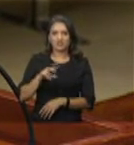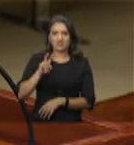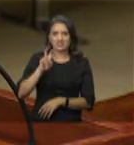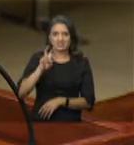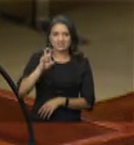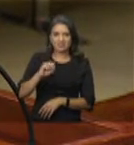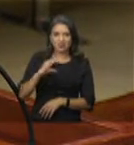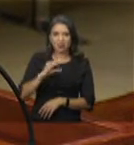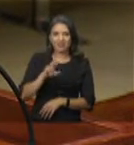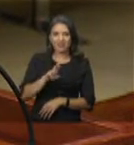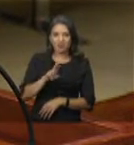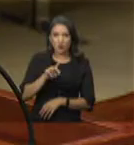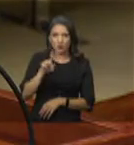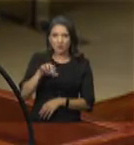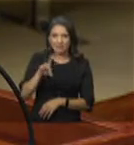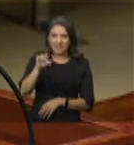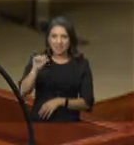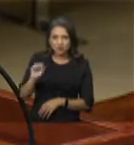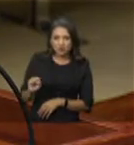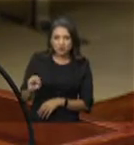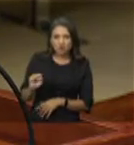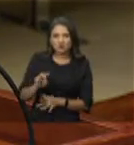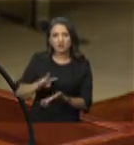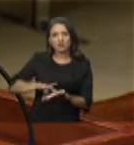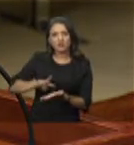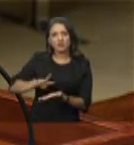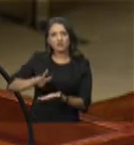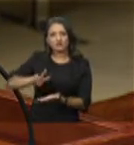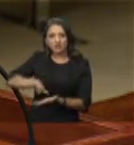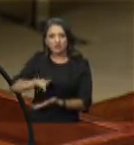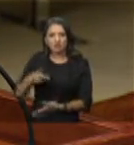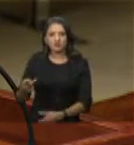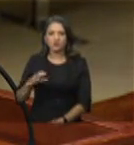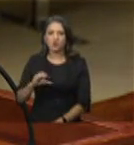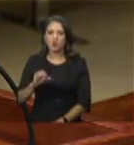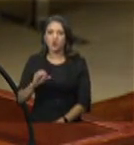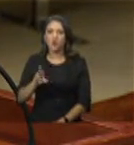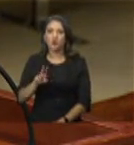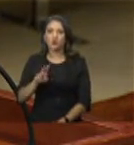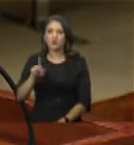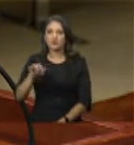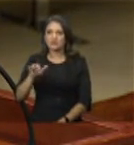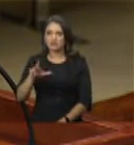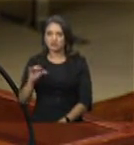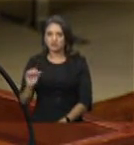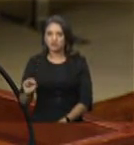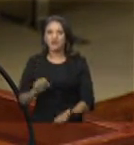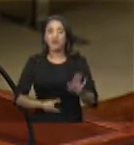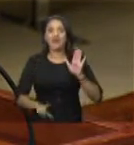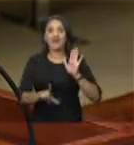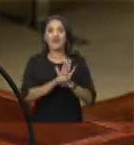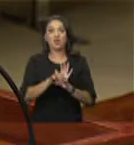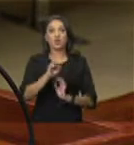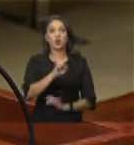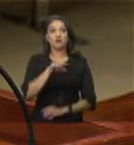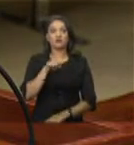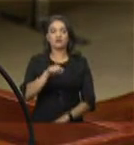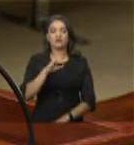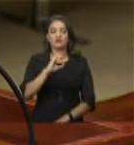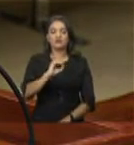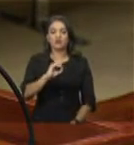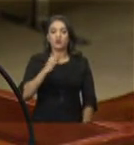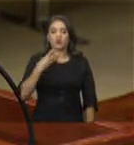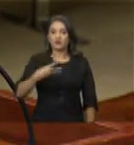cruzados novos convertidos em cruzeiros e a lei 8.033 em tela